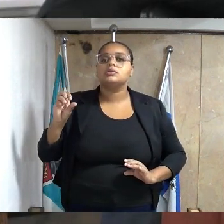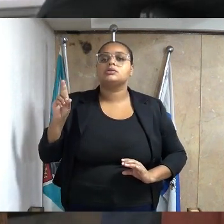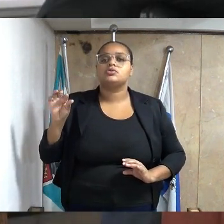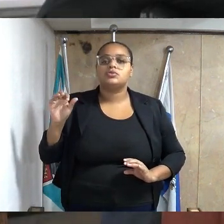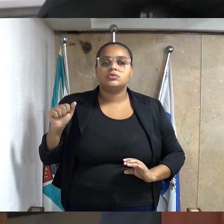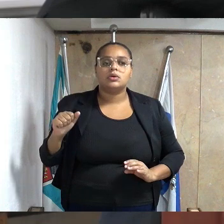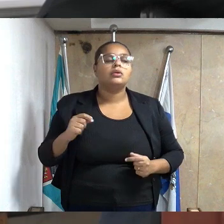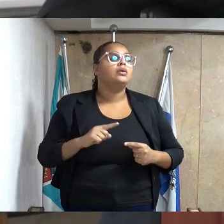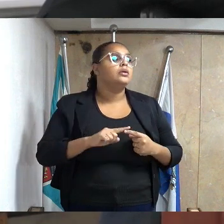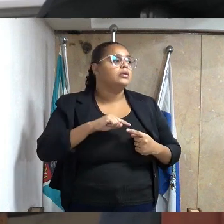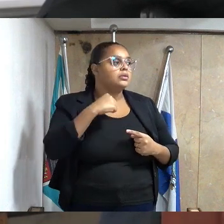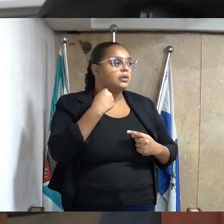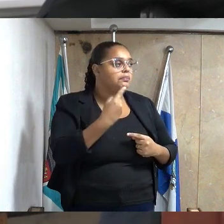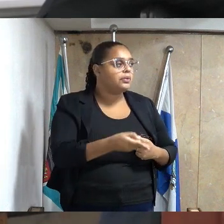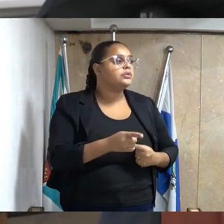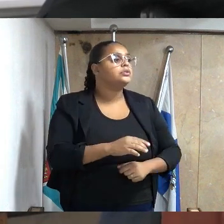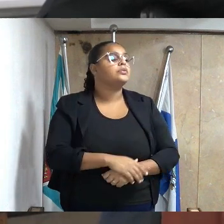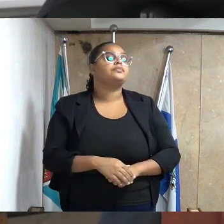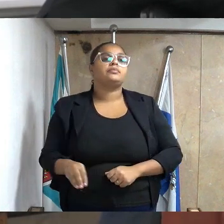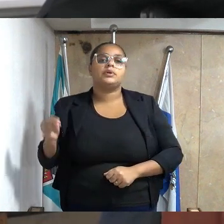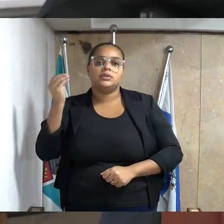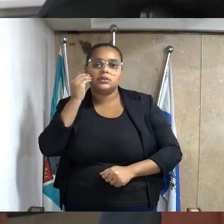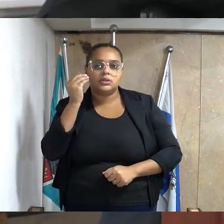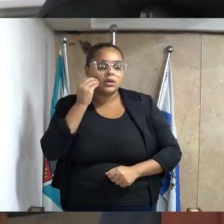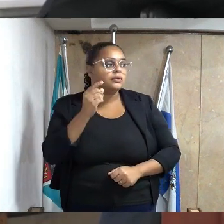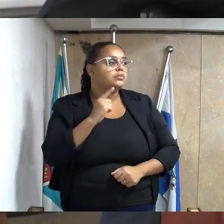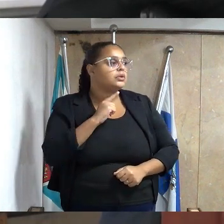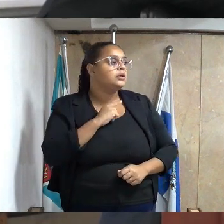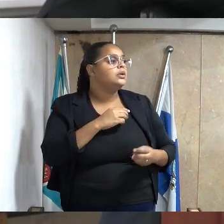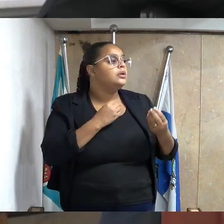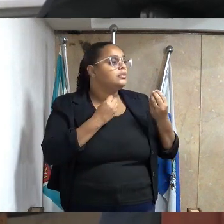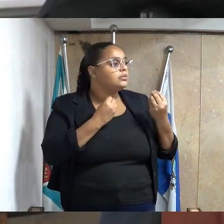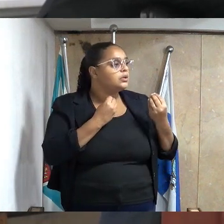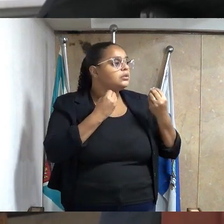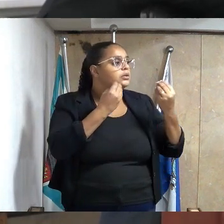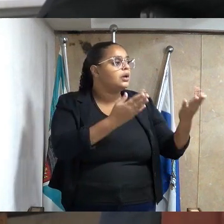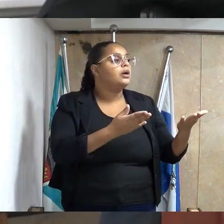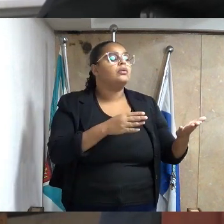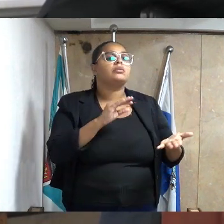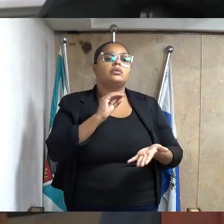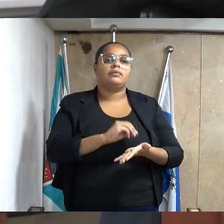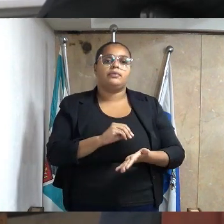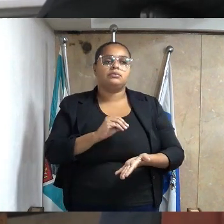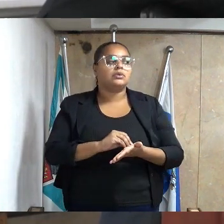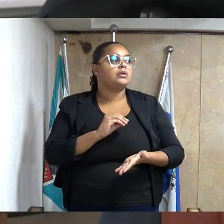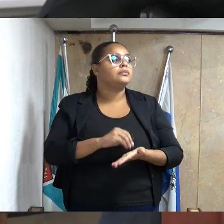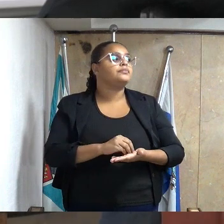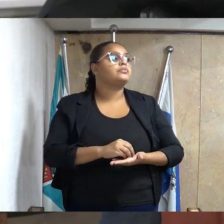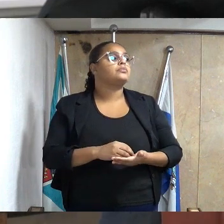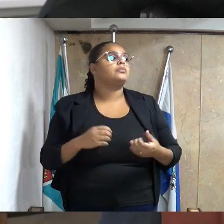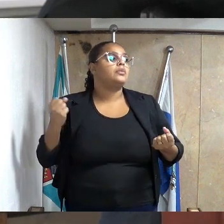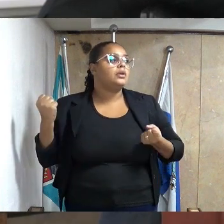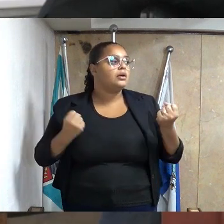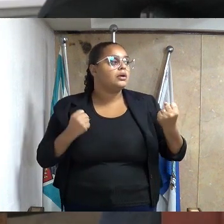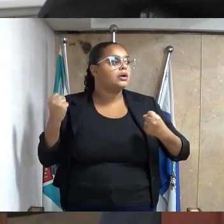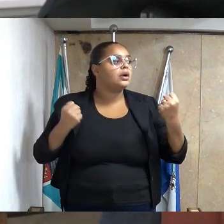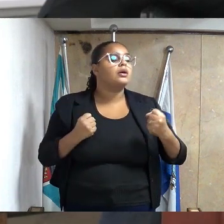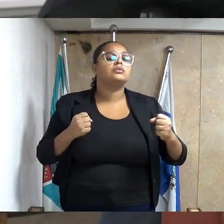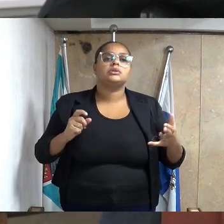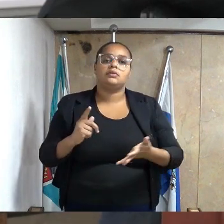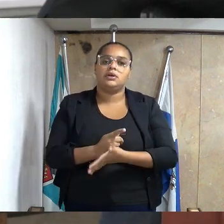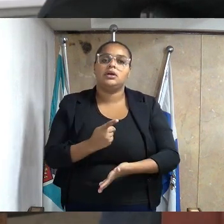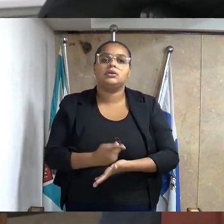notificação para ter, para entregar o que está faltando no seu veículo, que esteja de